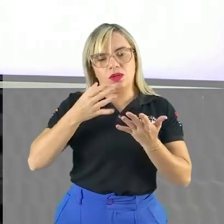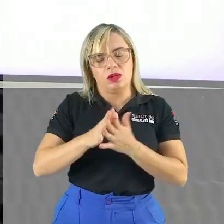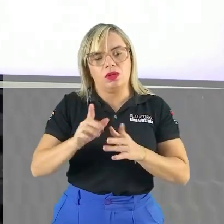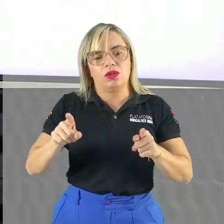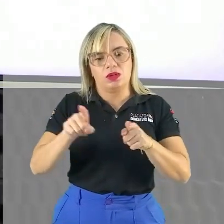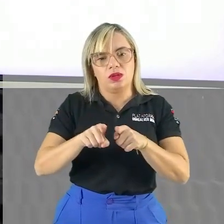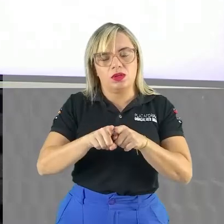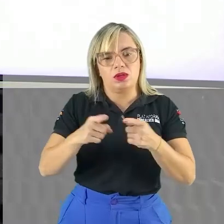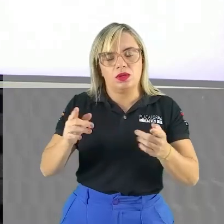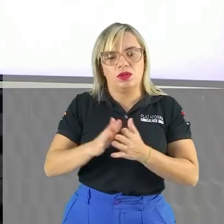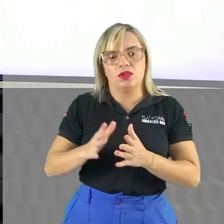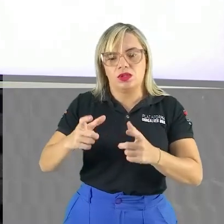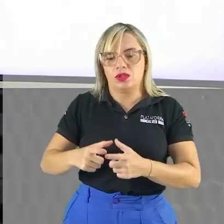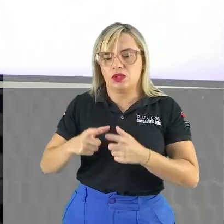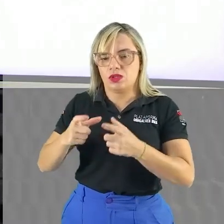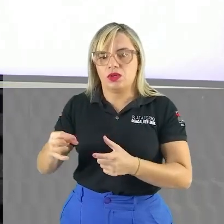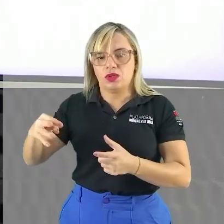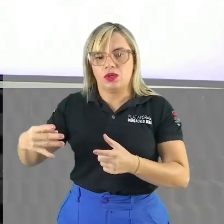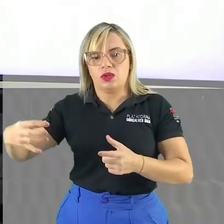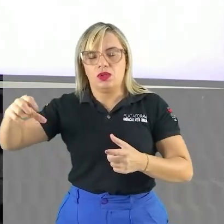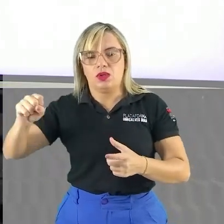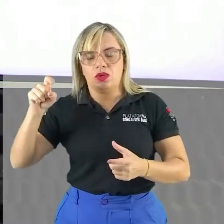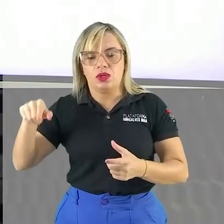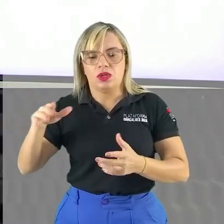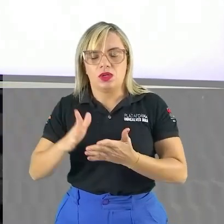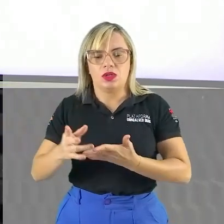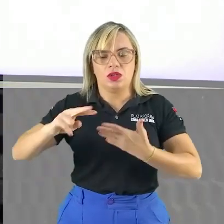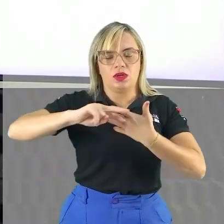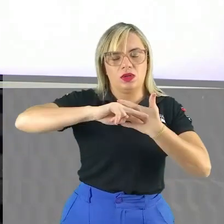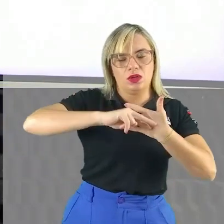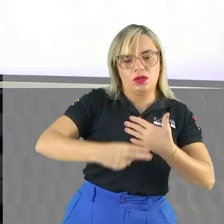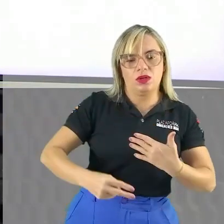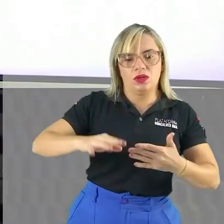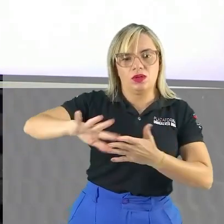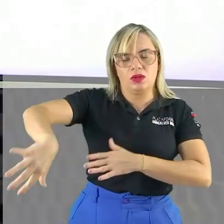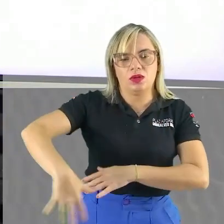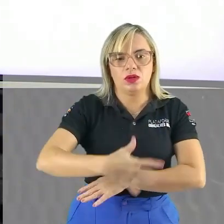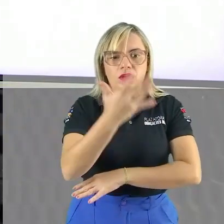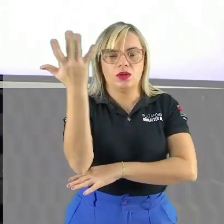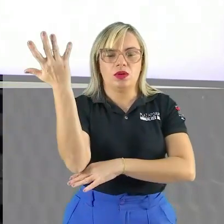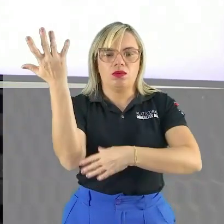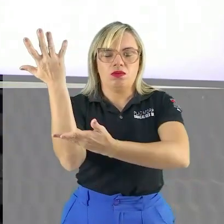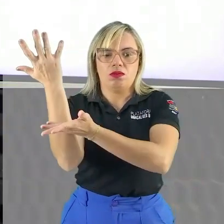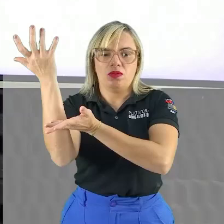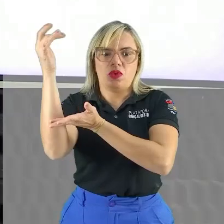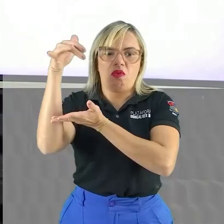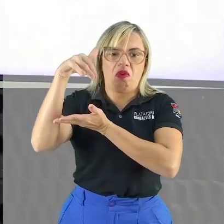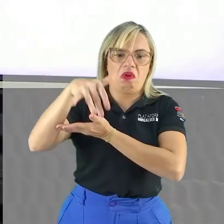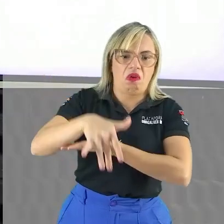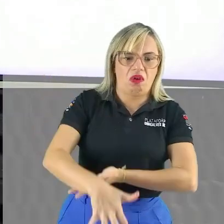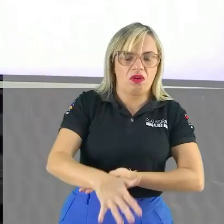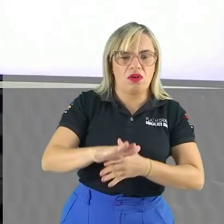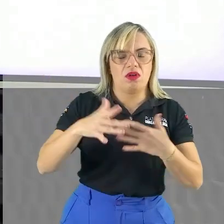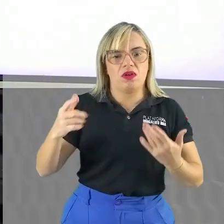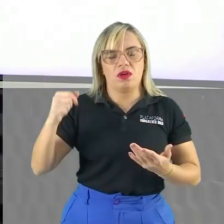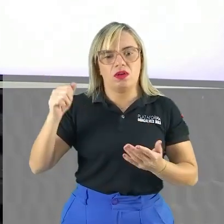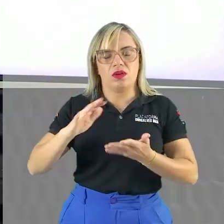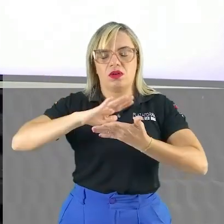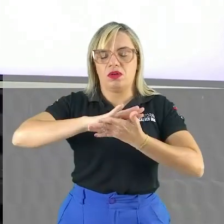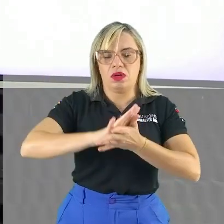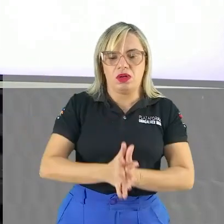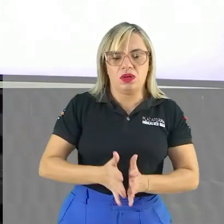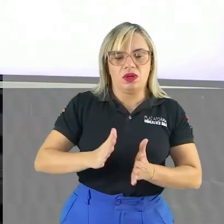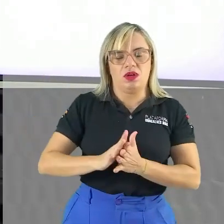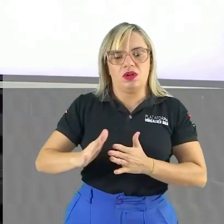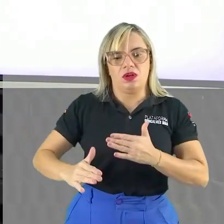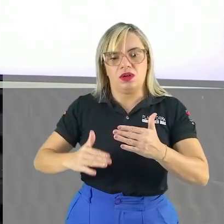açúcar a partir dos engenhos. E isso, claro, levou, né, essa mata a ser devastada. Então, esse